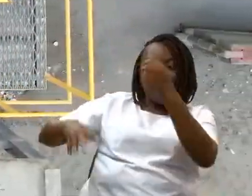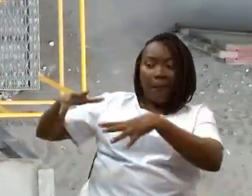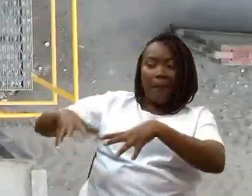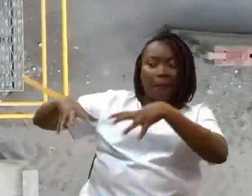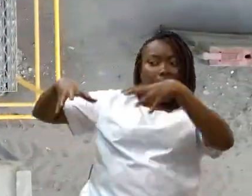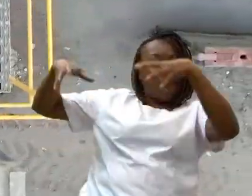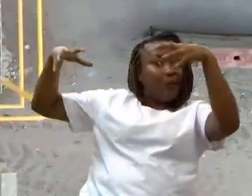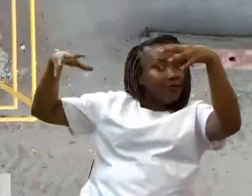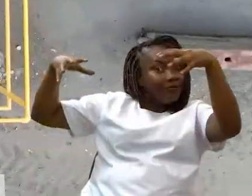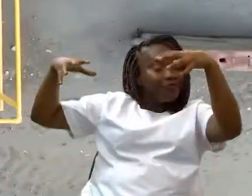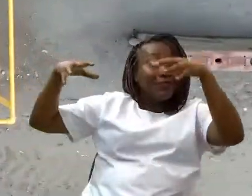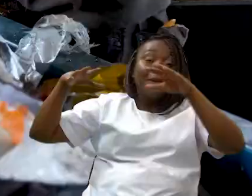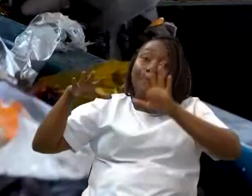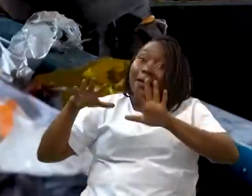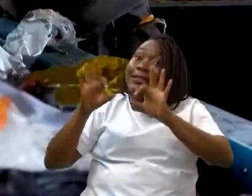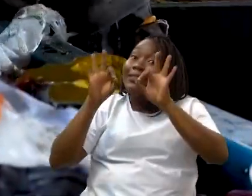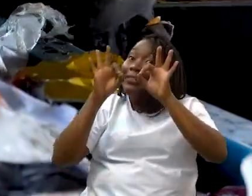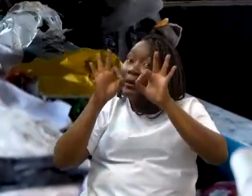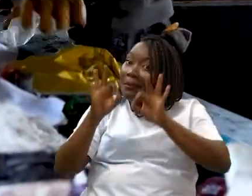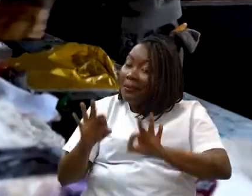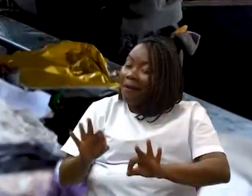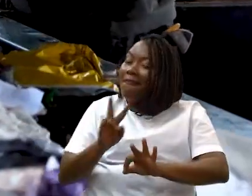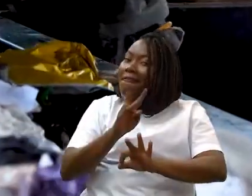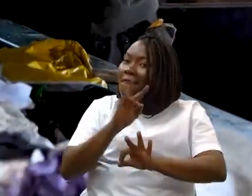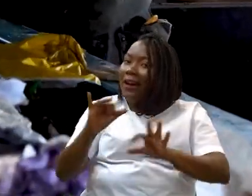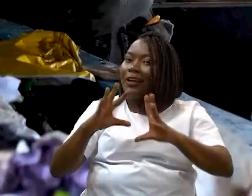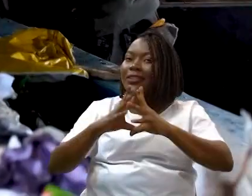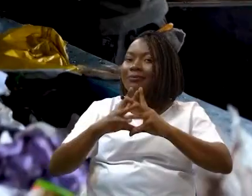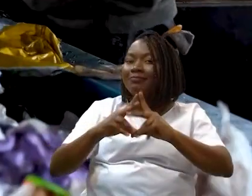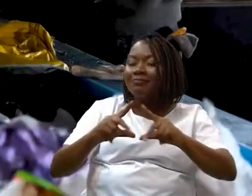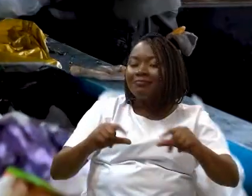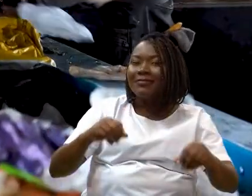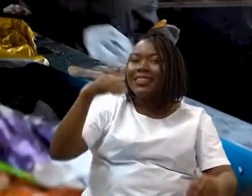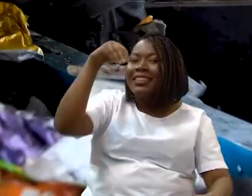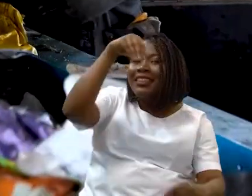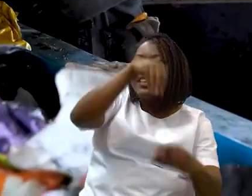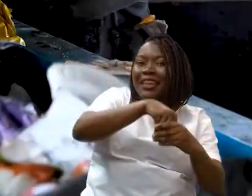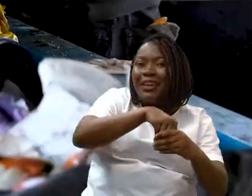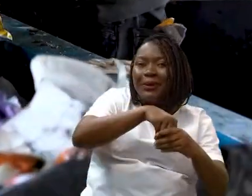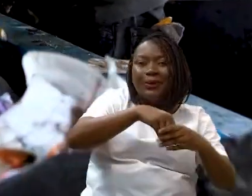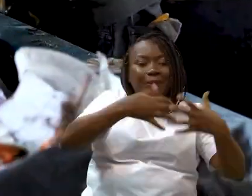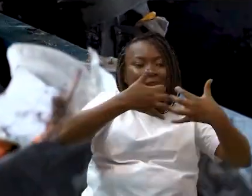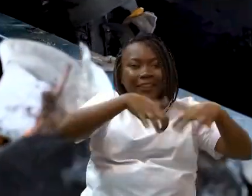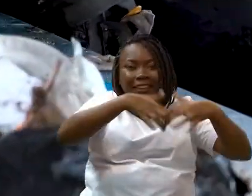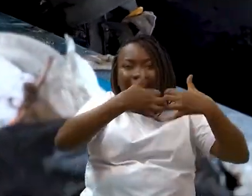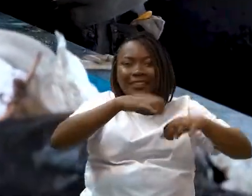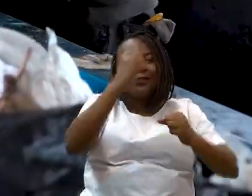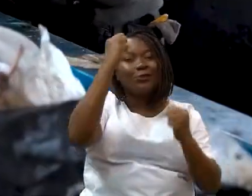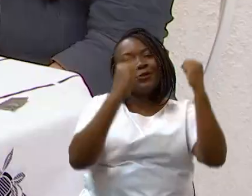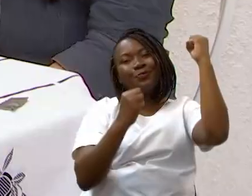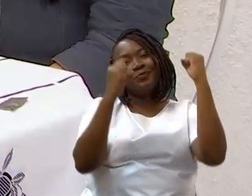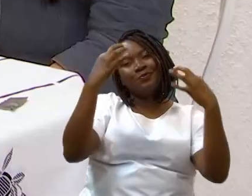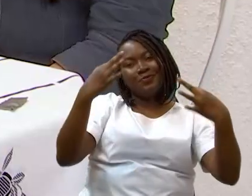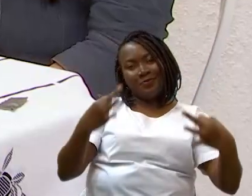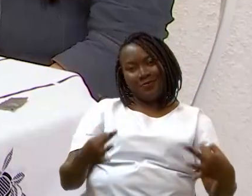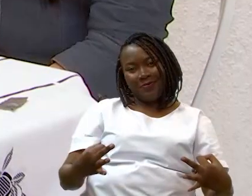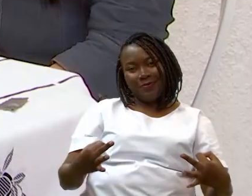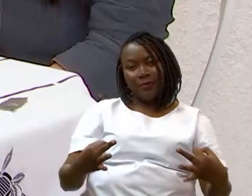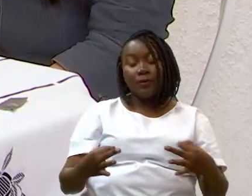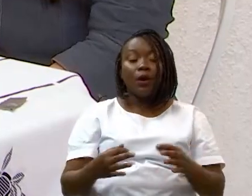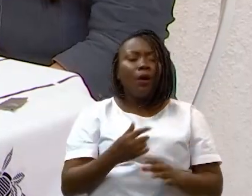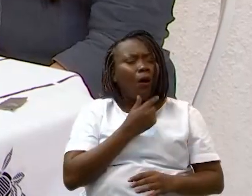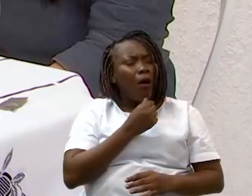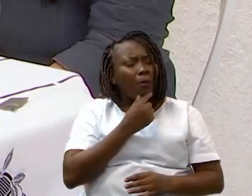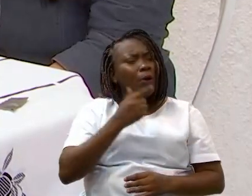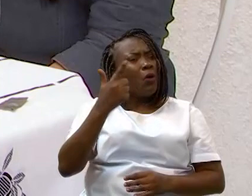orgânicos, mas certamente vai se decompor dentro do equipamento industrial apropriado. é que o homem está